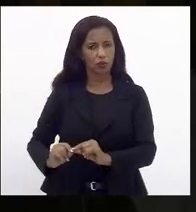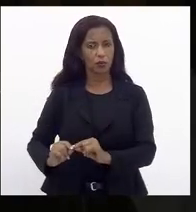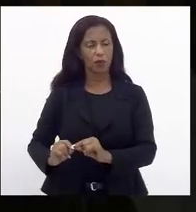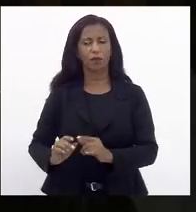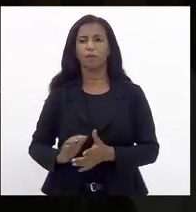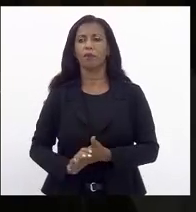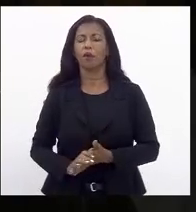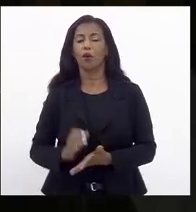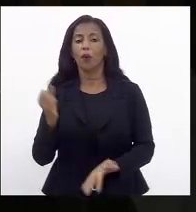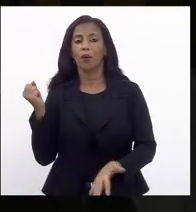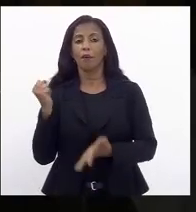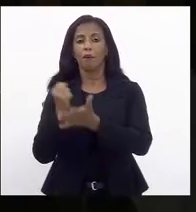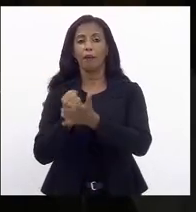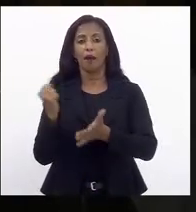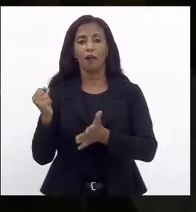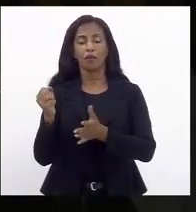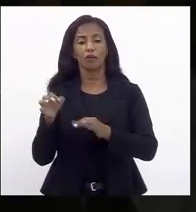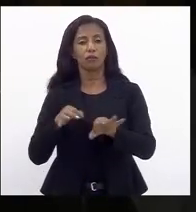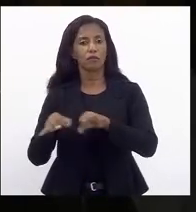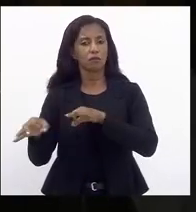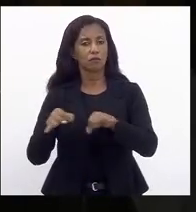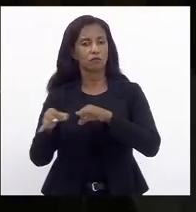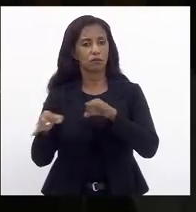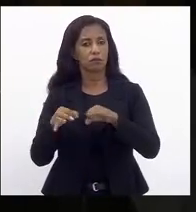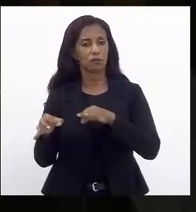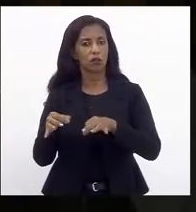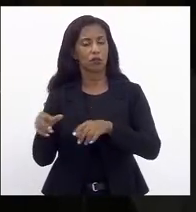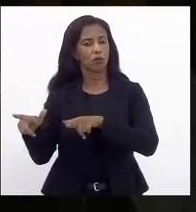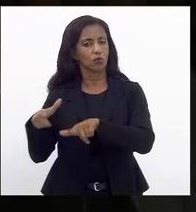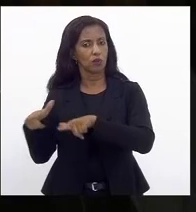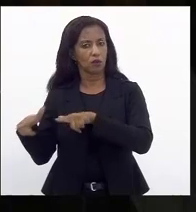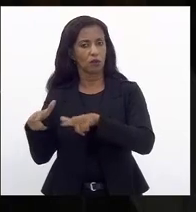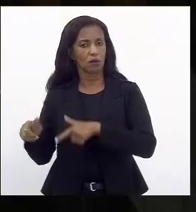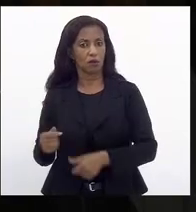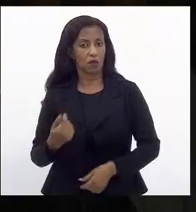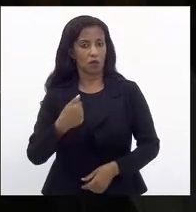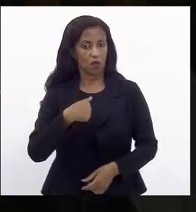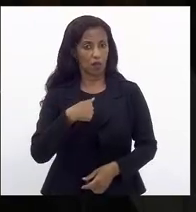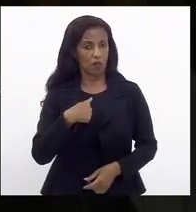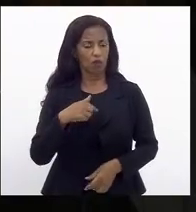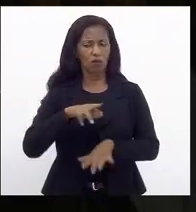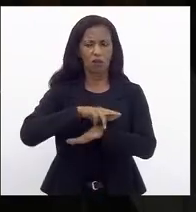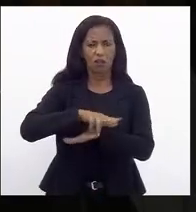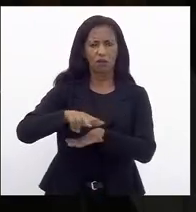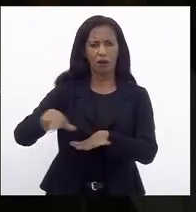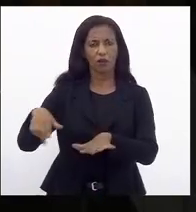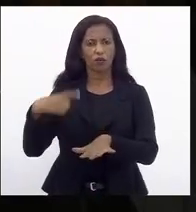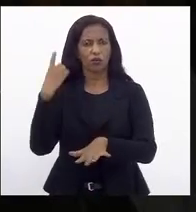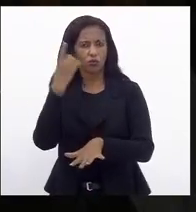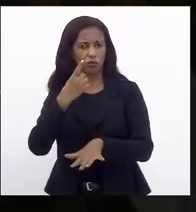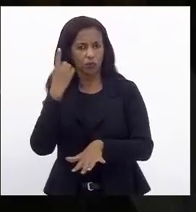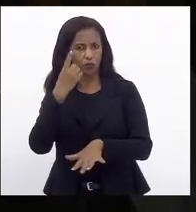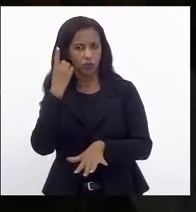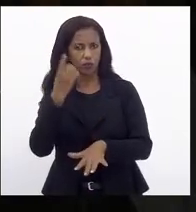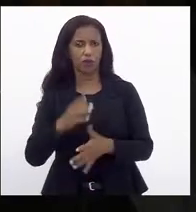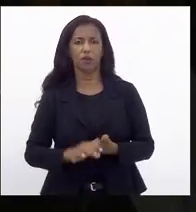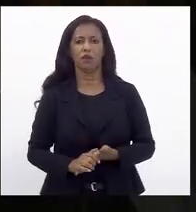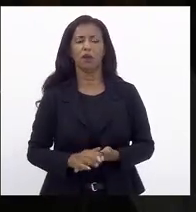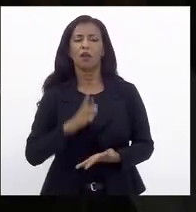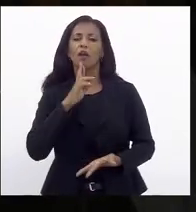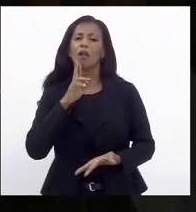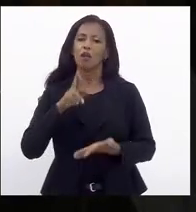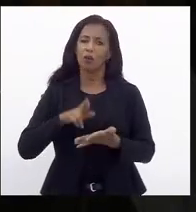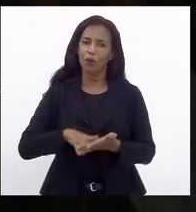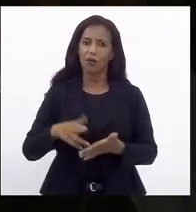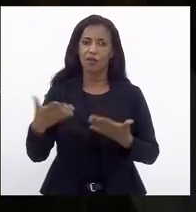máximo o impacto das medidas sobre Os Atuais servidores eu e vários outros deputados e deputadas é